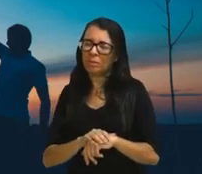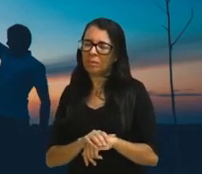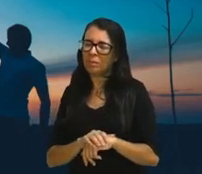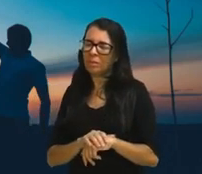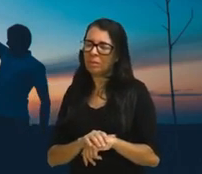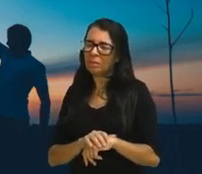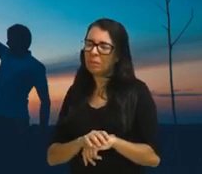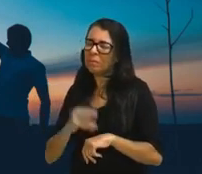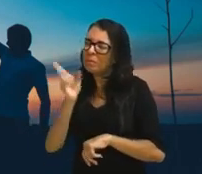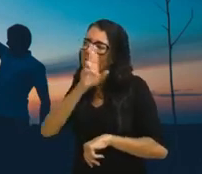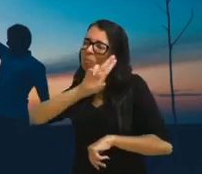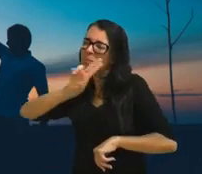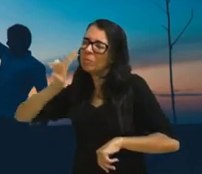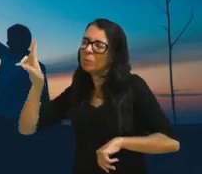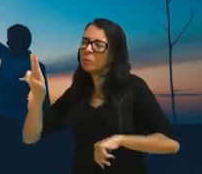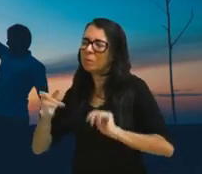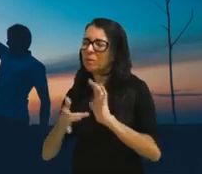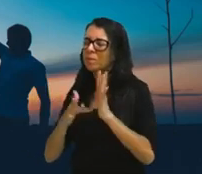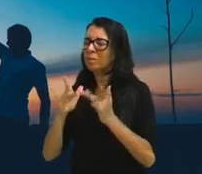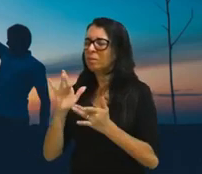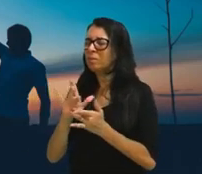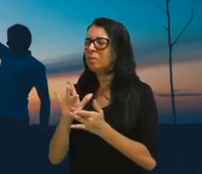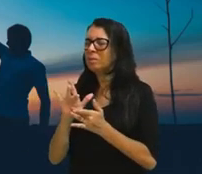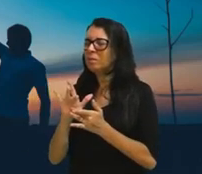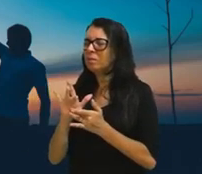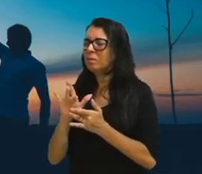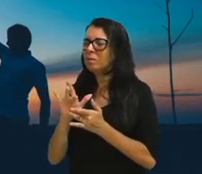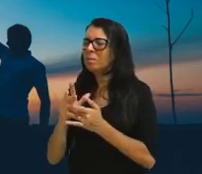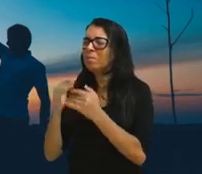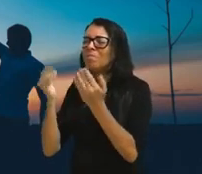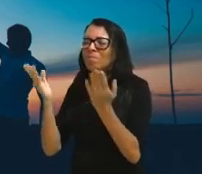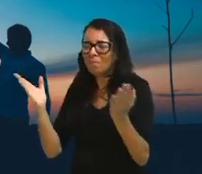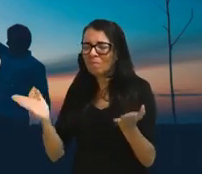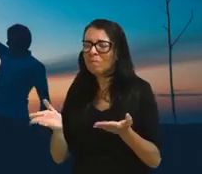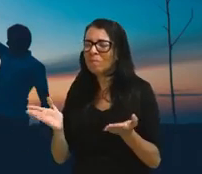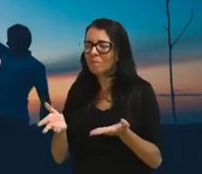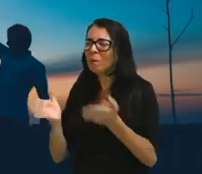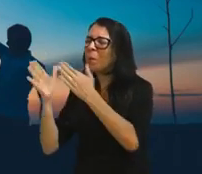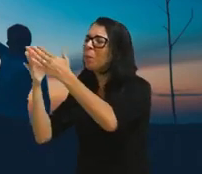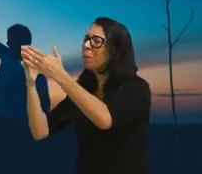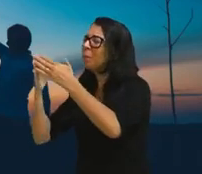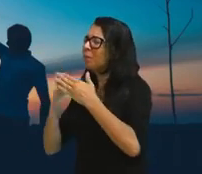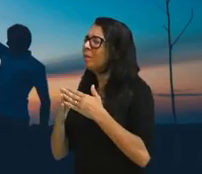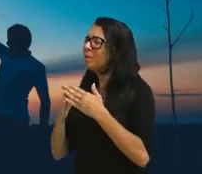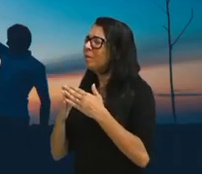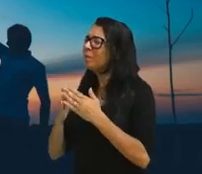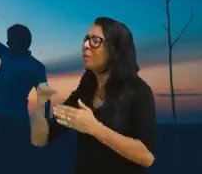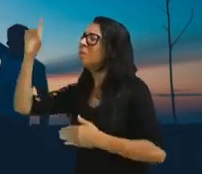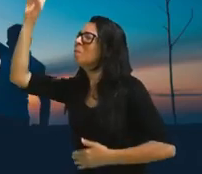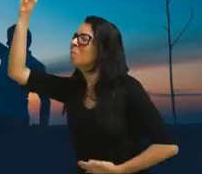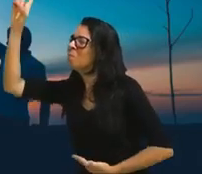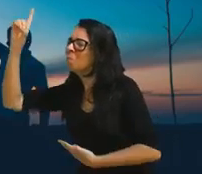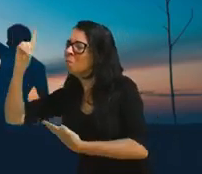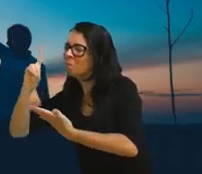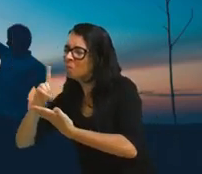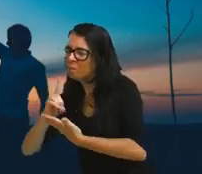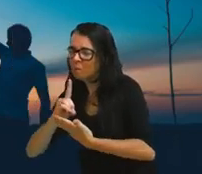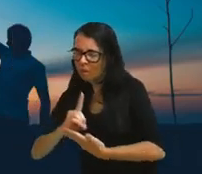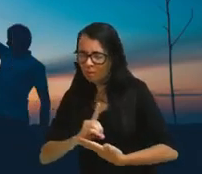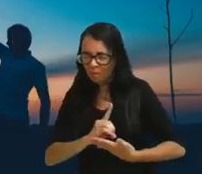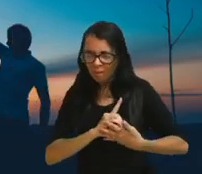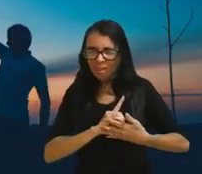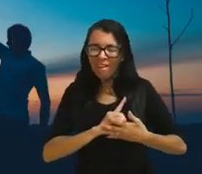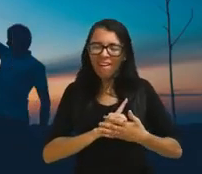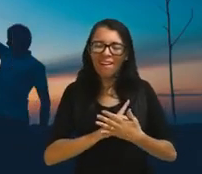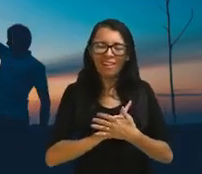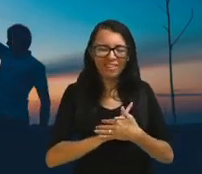Jesus, Pai. Habita em nós e faz-nos habitar no Senhor, pois o Senhor é bondoso, o